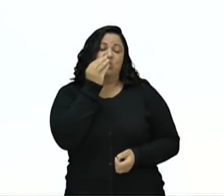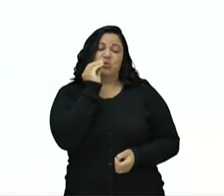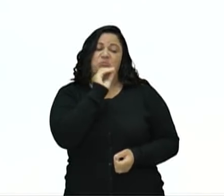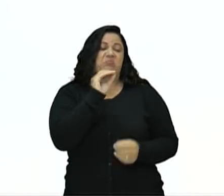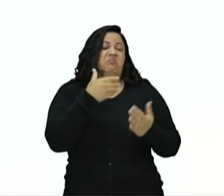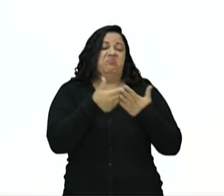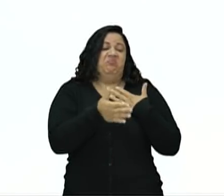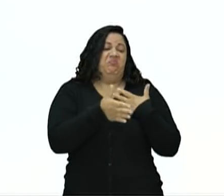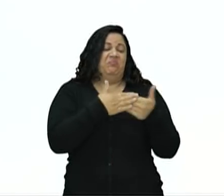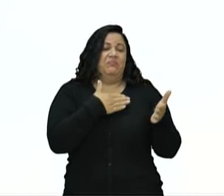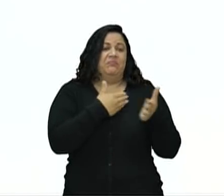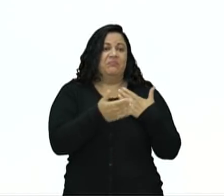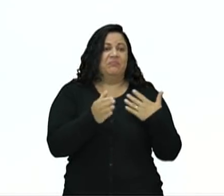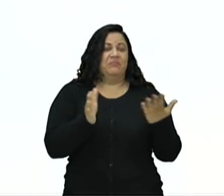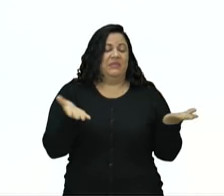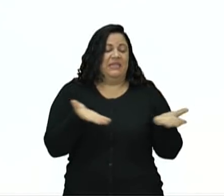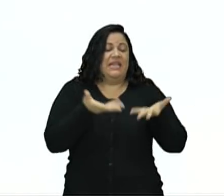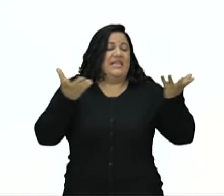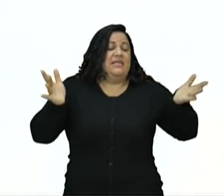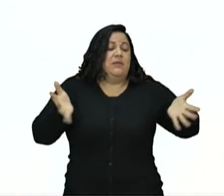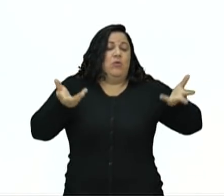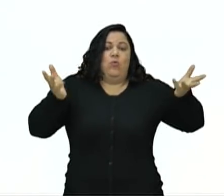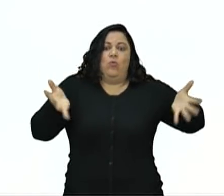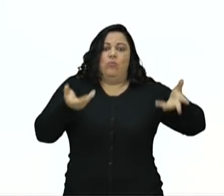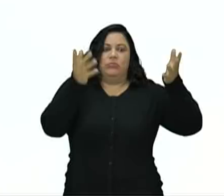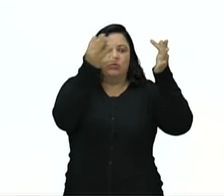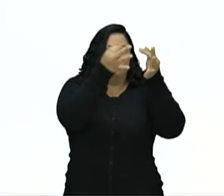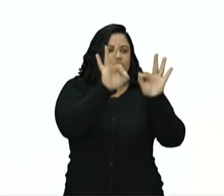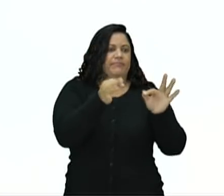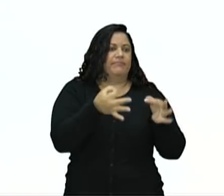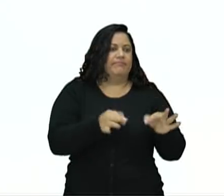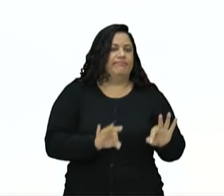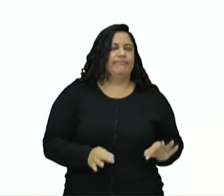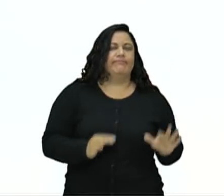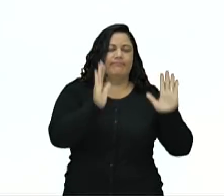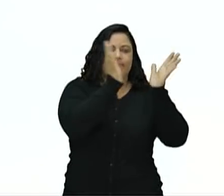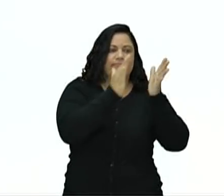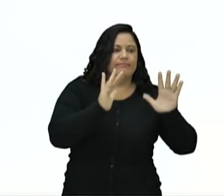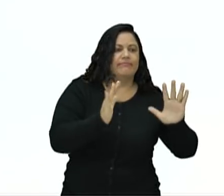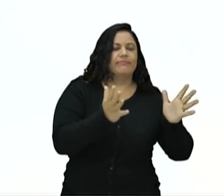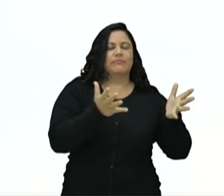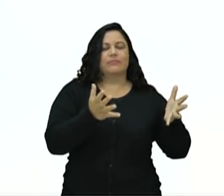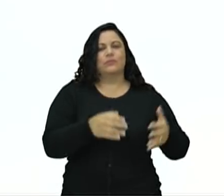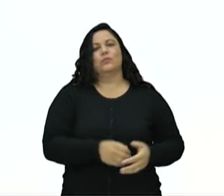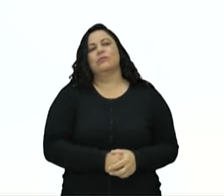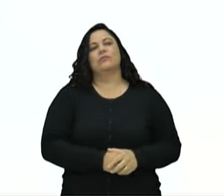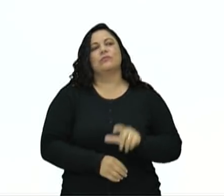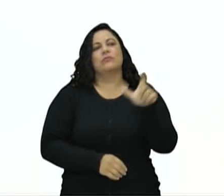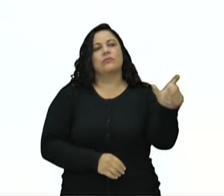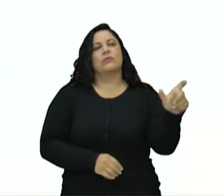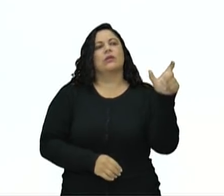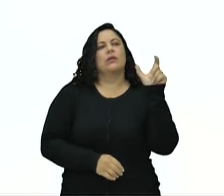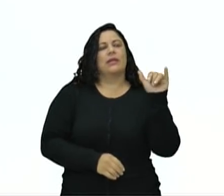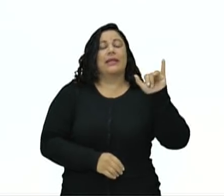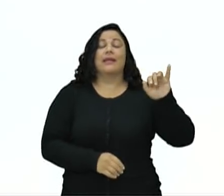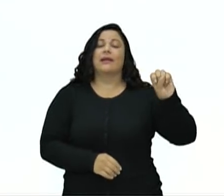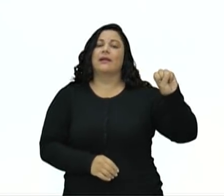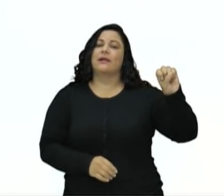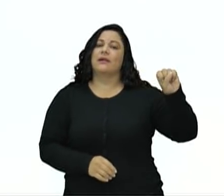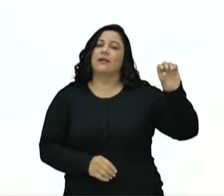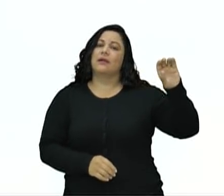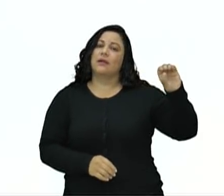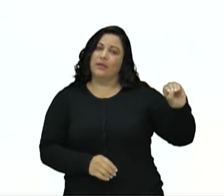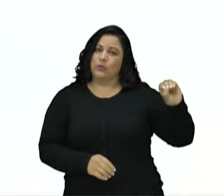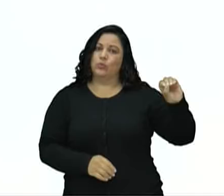compulsão pela estética. O pronome demonstrativo isso se refere à compulsão estética, que vem descrita